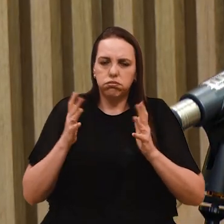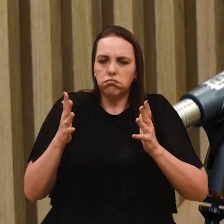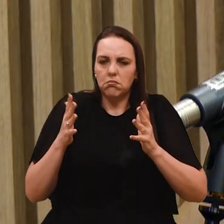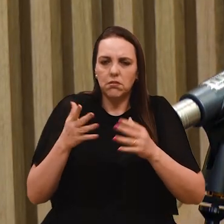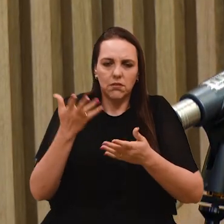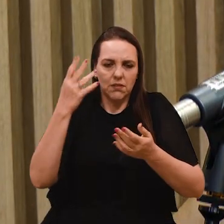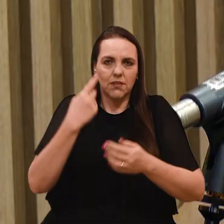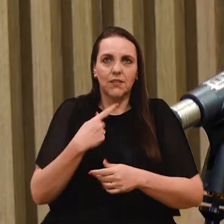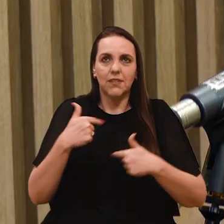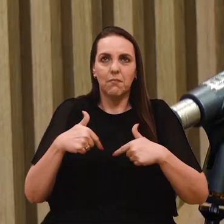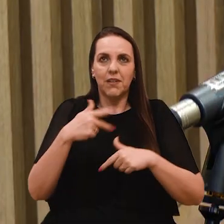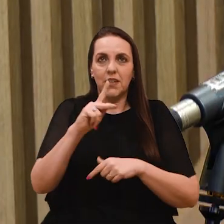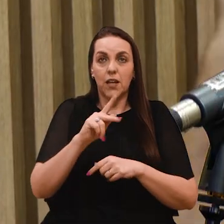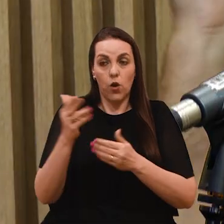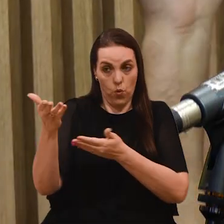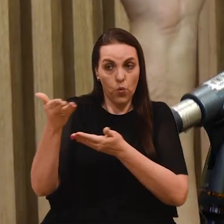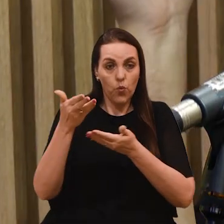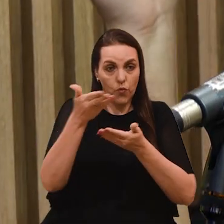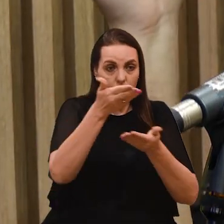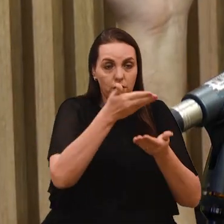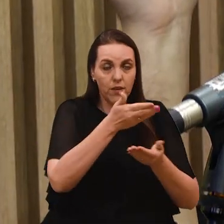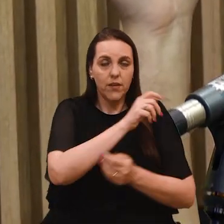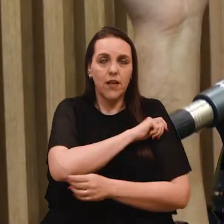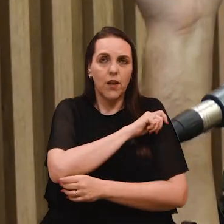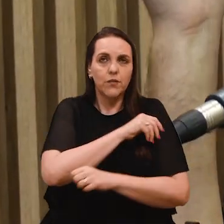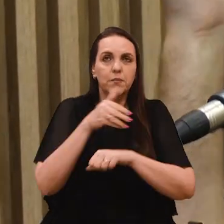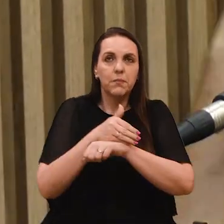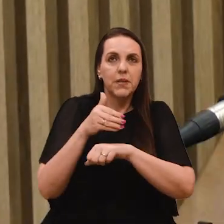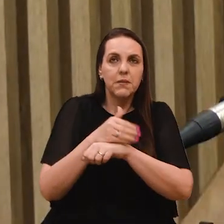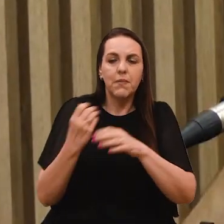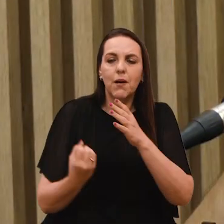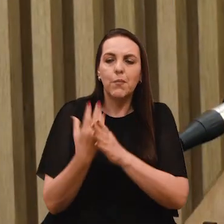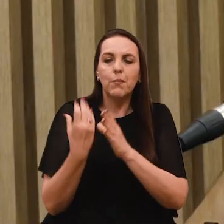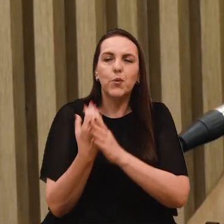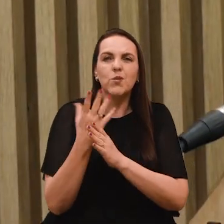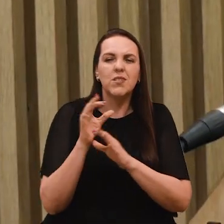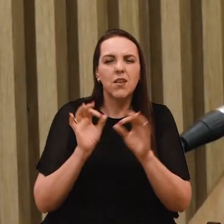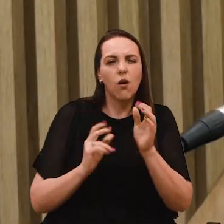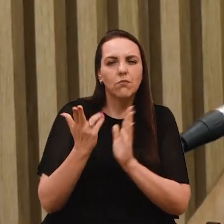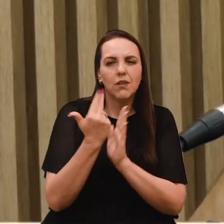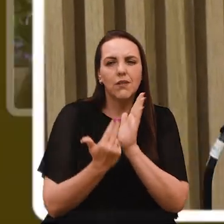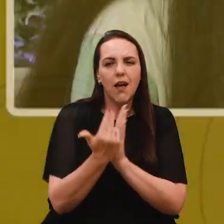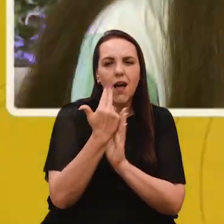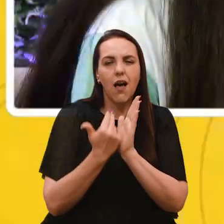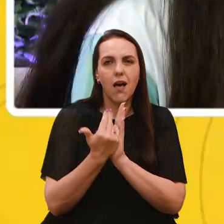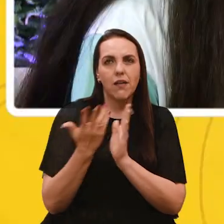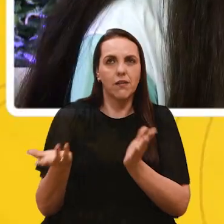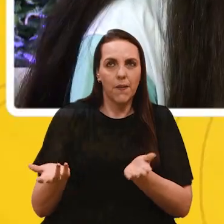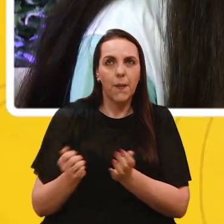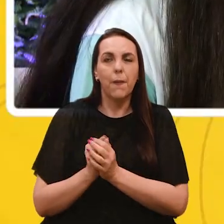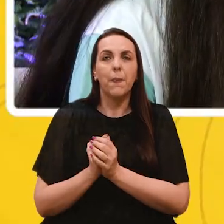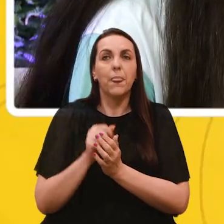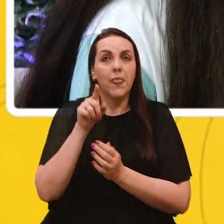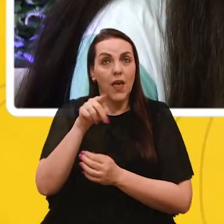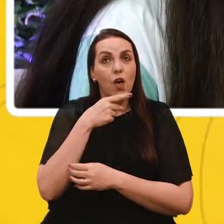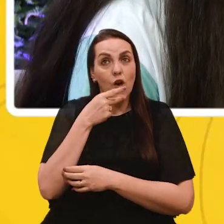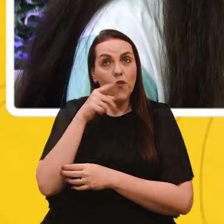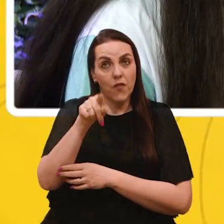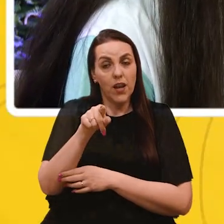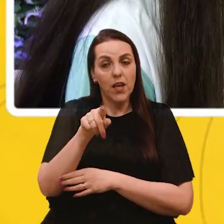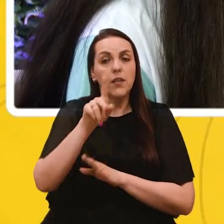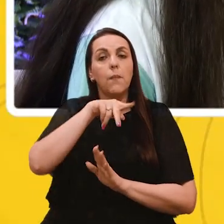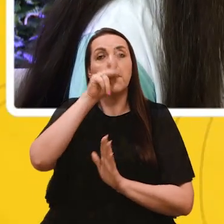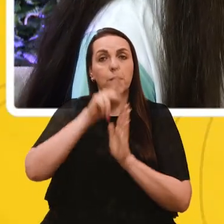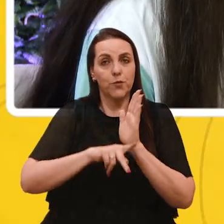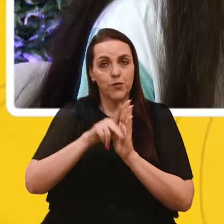quando eu convidei os alunos a participar da produção da arte, eu falei que era para o projeto